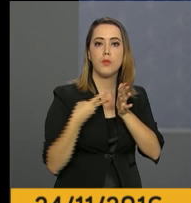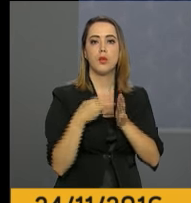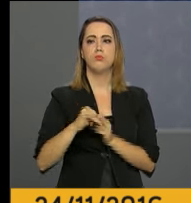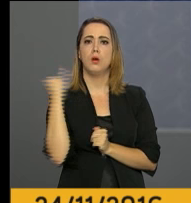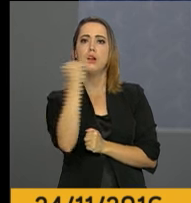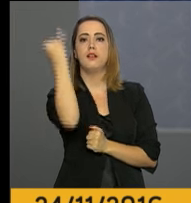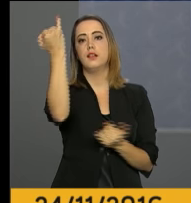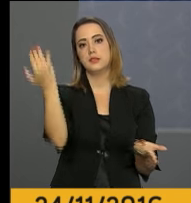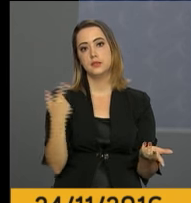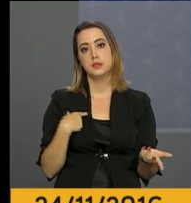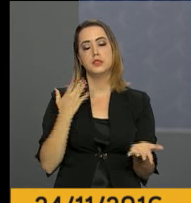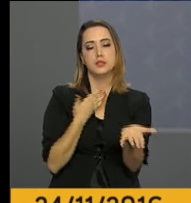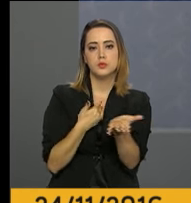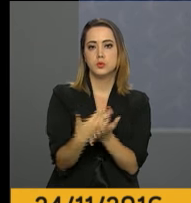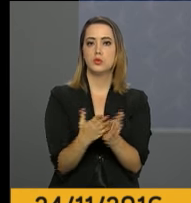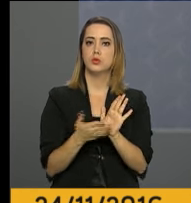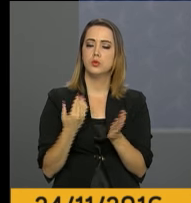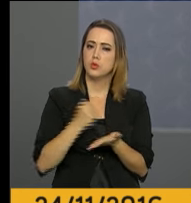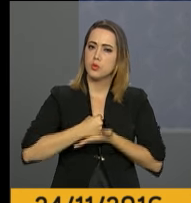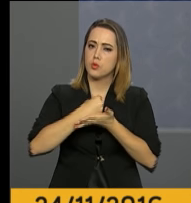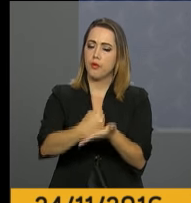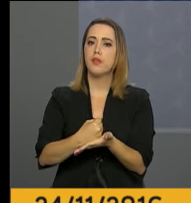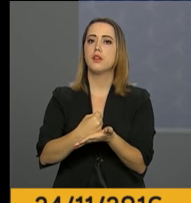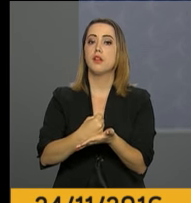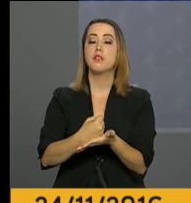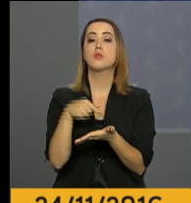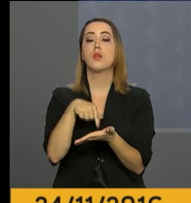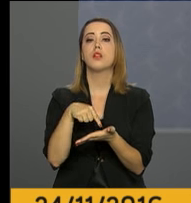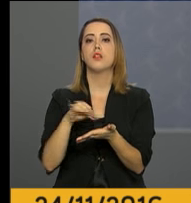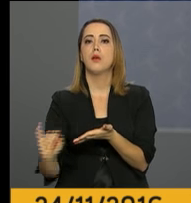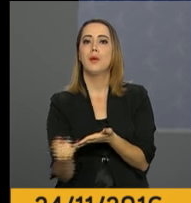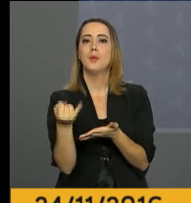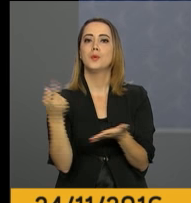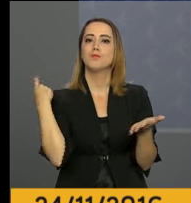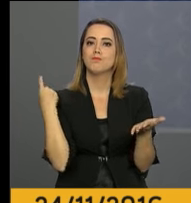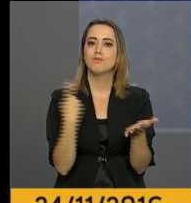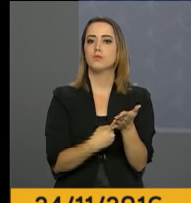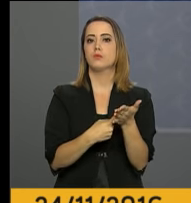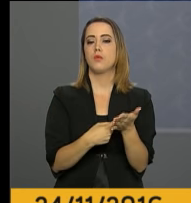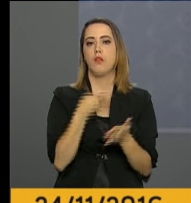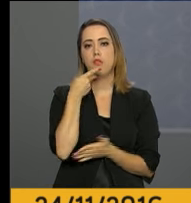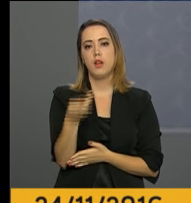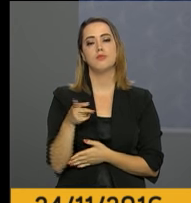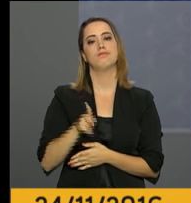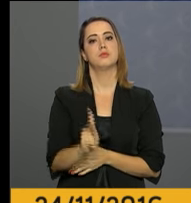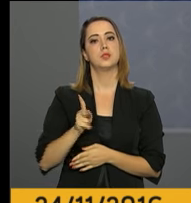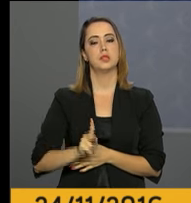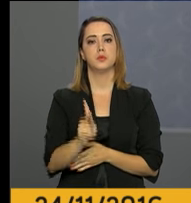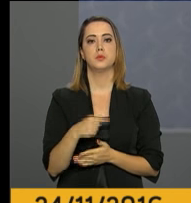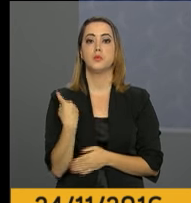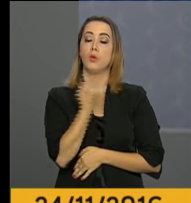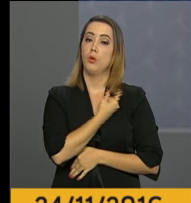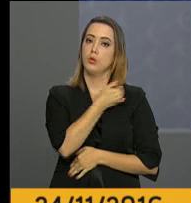e desde logo nos oferece a oportunidade de reafirmar algo que tenho dito sempre